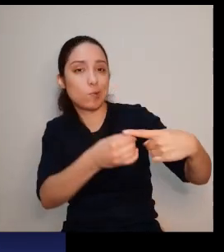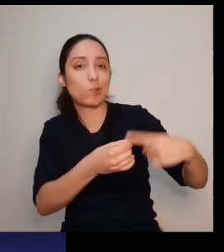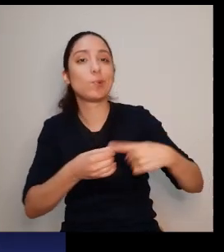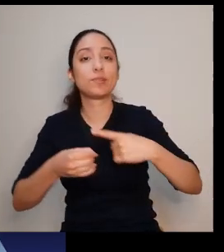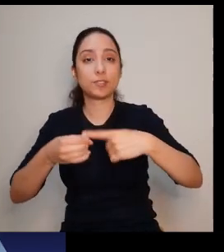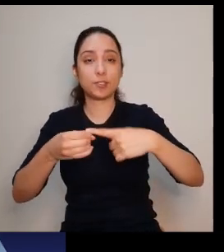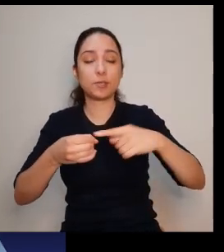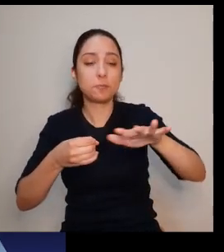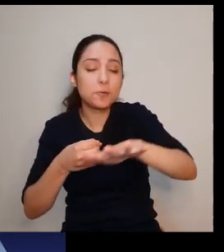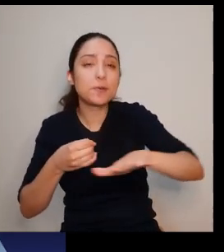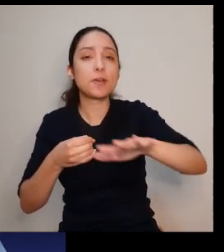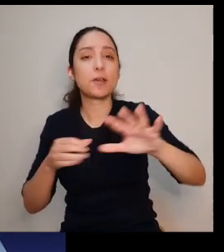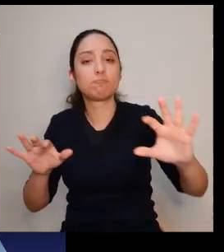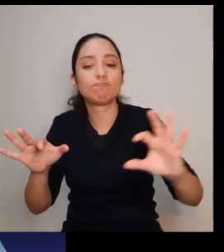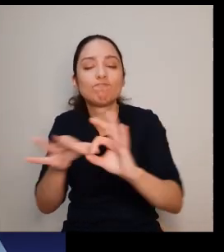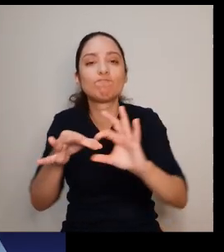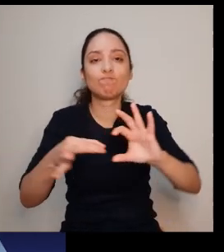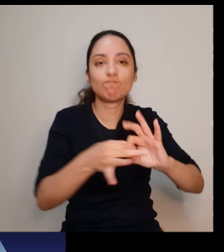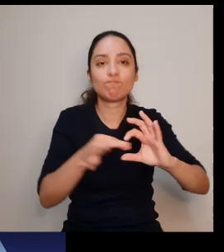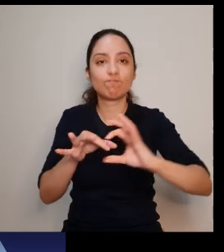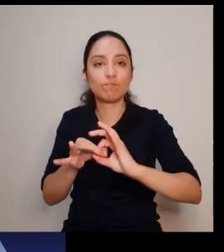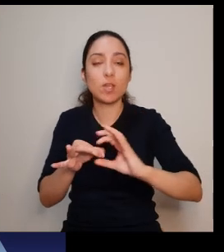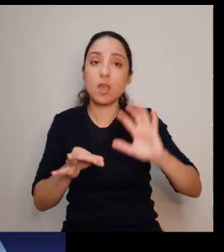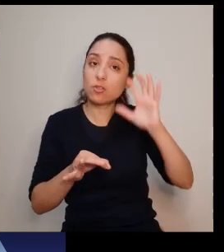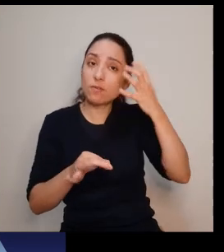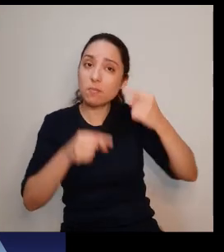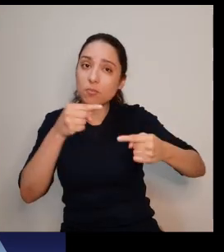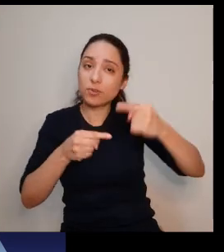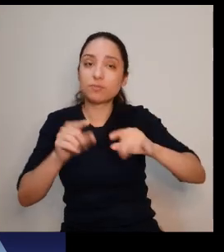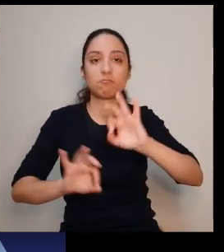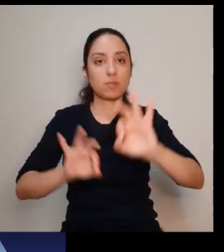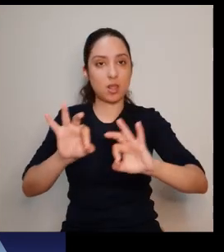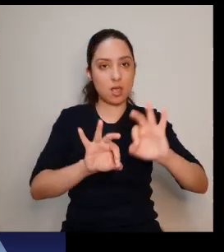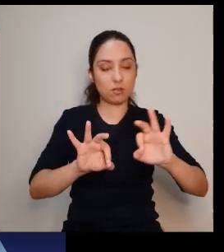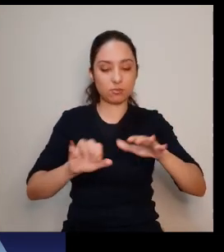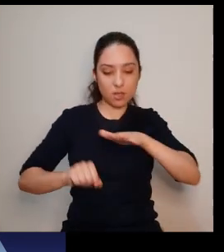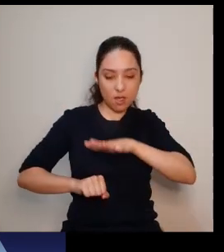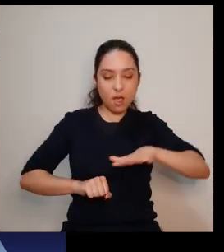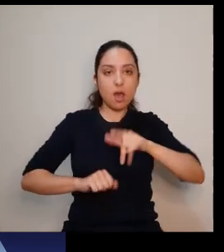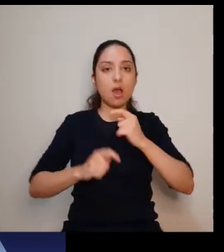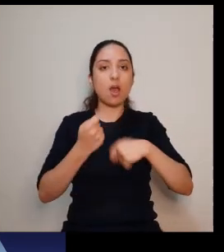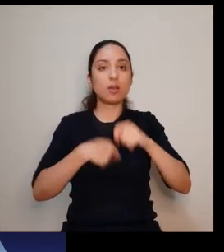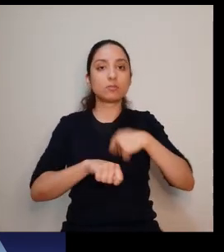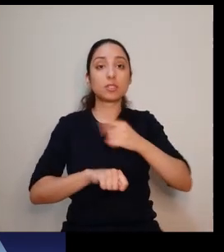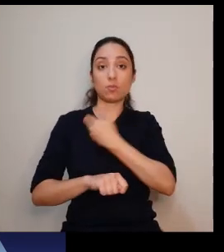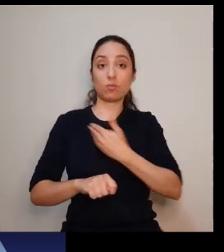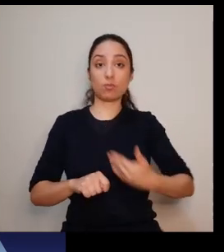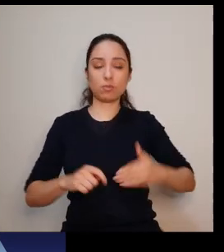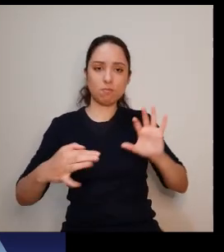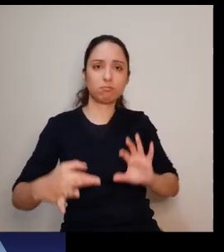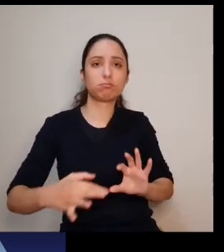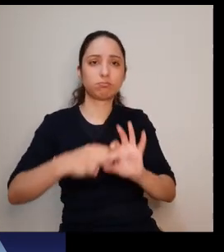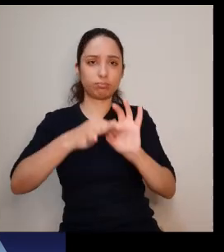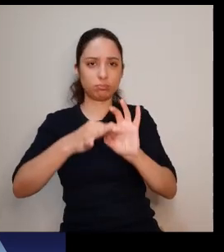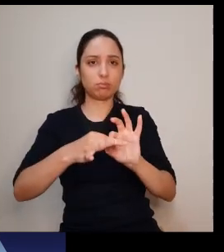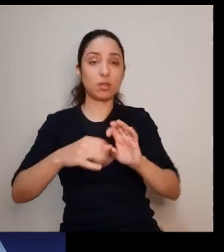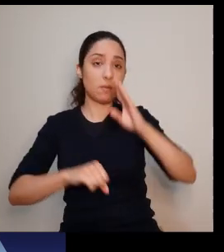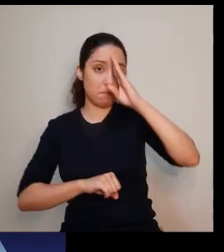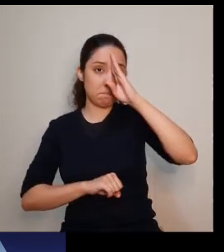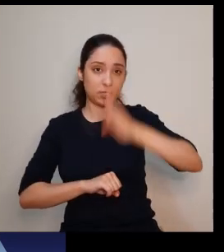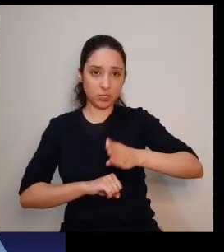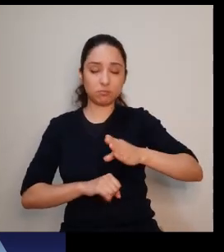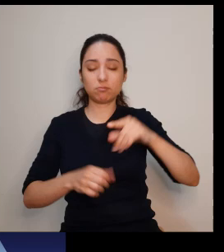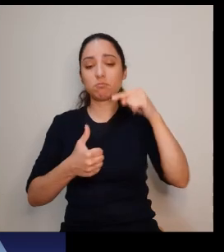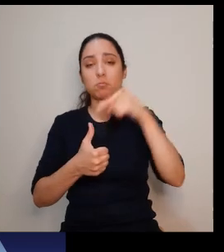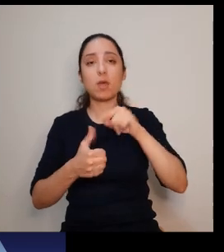as soluções baseadas na natureza no planejamento integrado do município, tanto no nível de política quanto de planos,